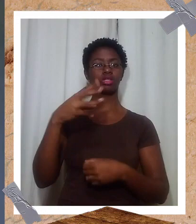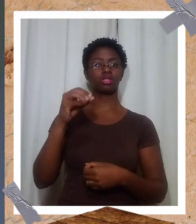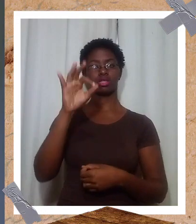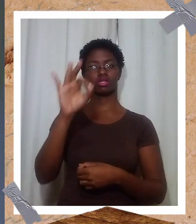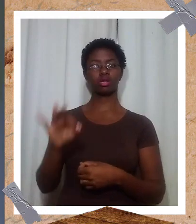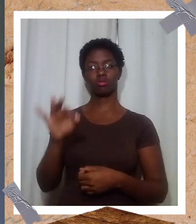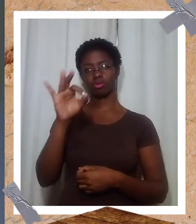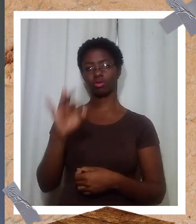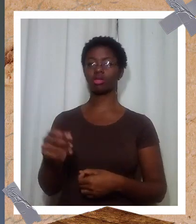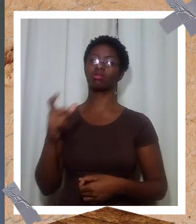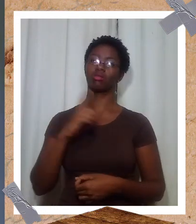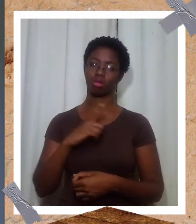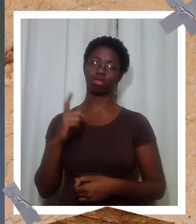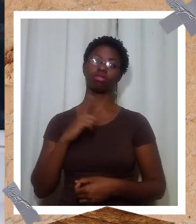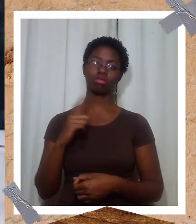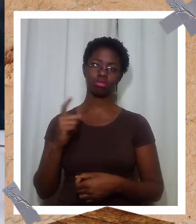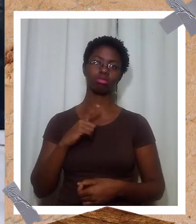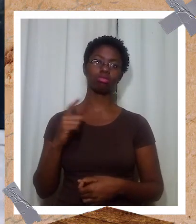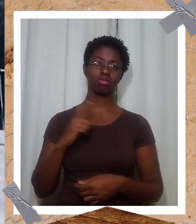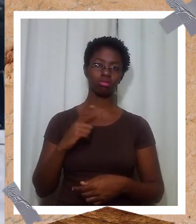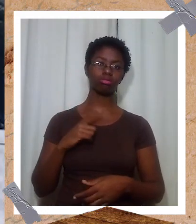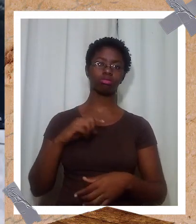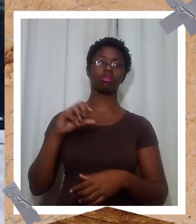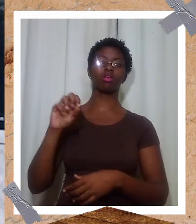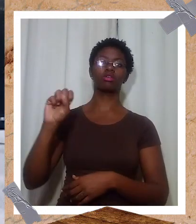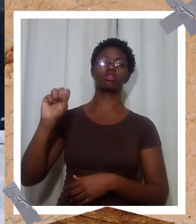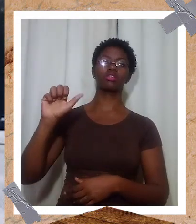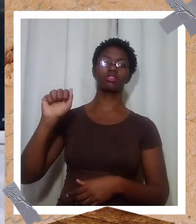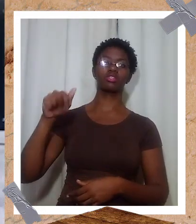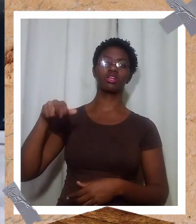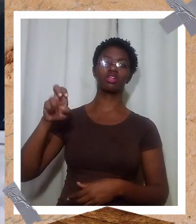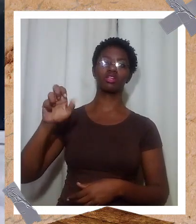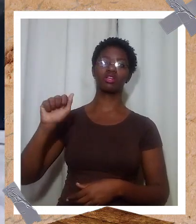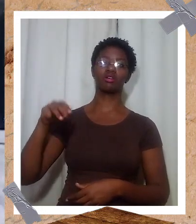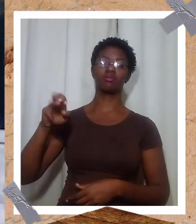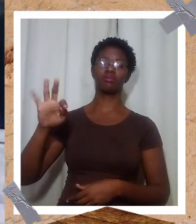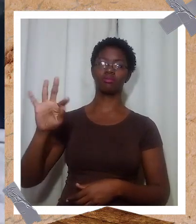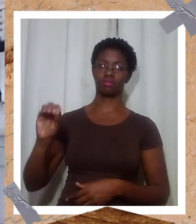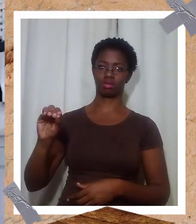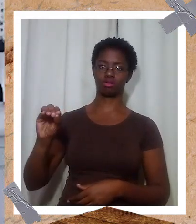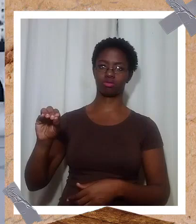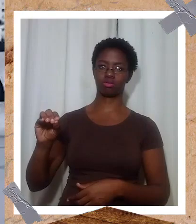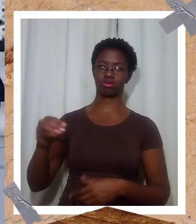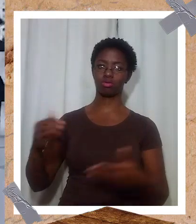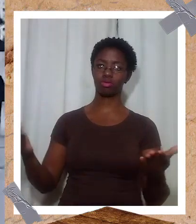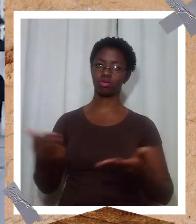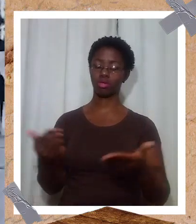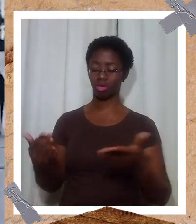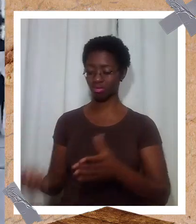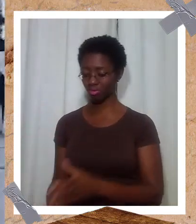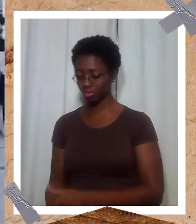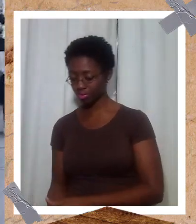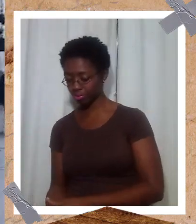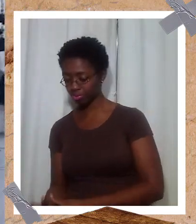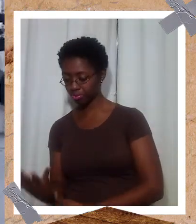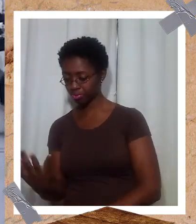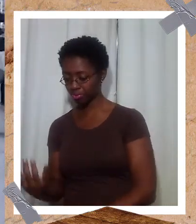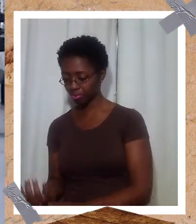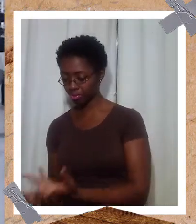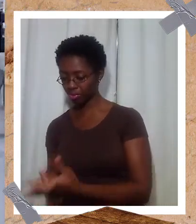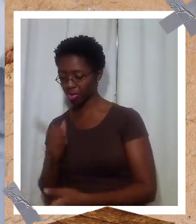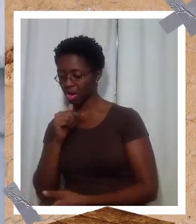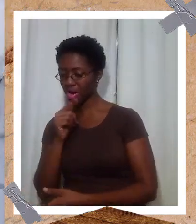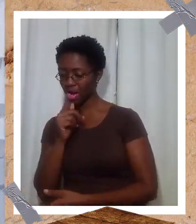têm acesso ao saneamento básico. E estou aqui, onde flui água de procedência duvidosa no chão do banheiro que eu e meu filho